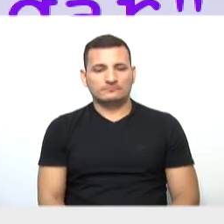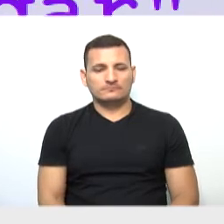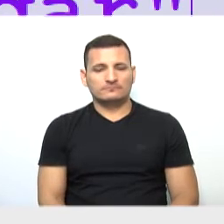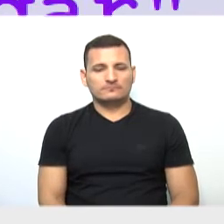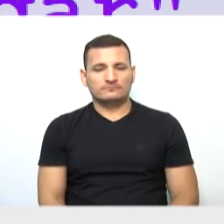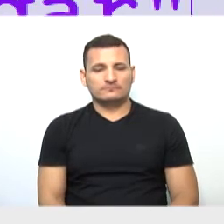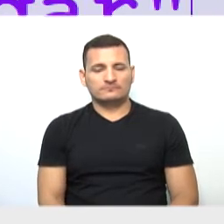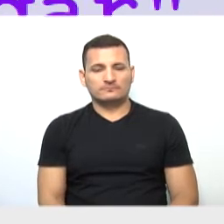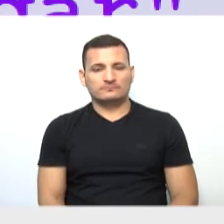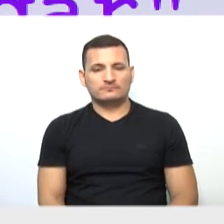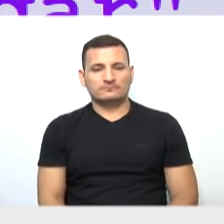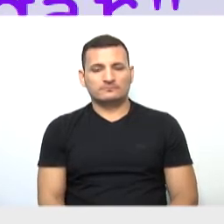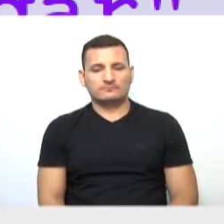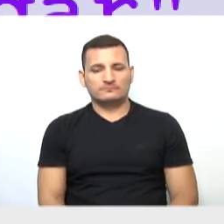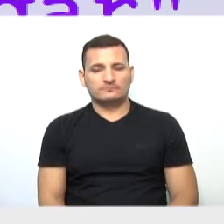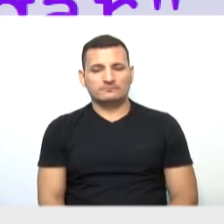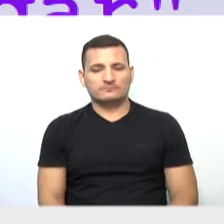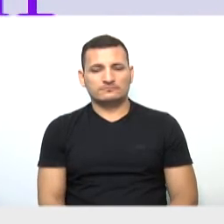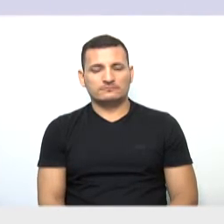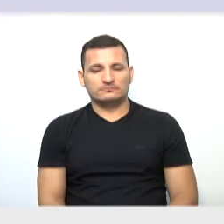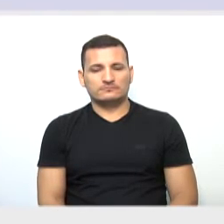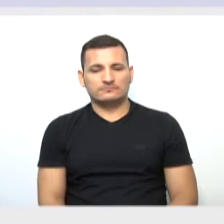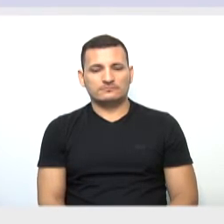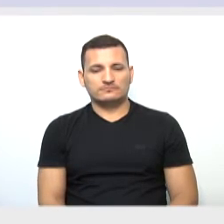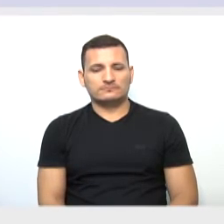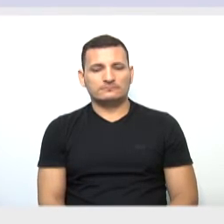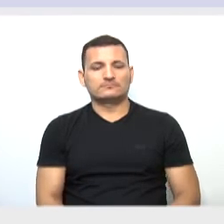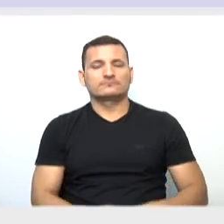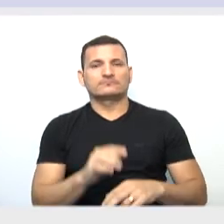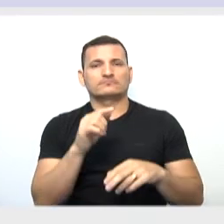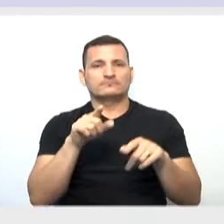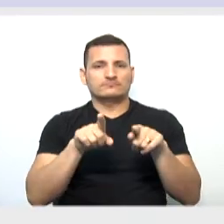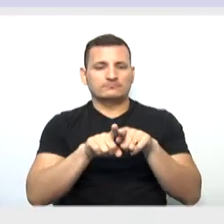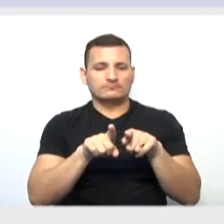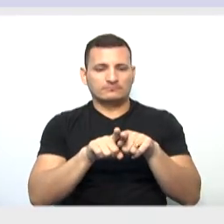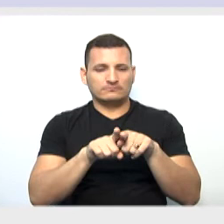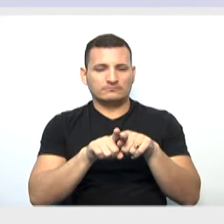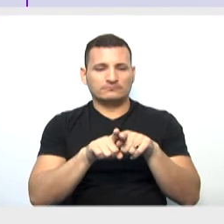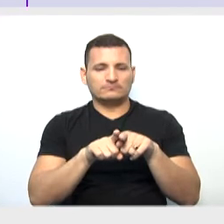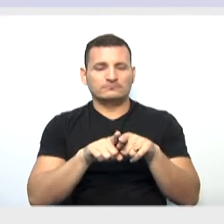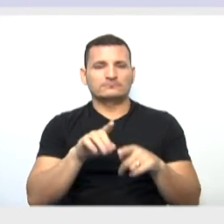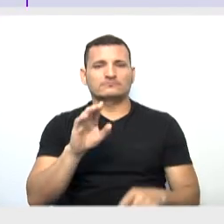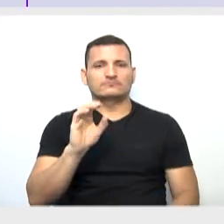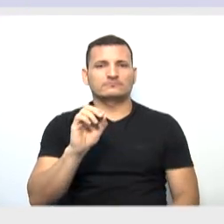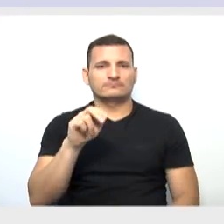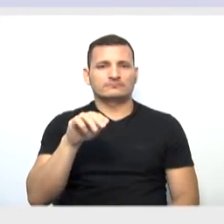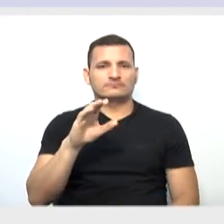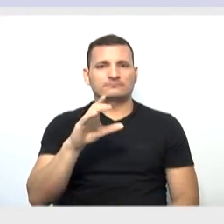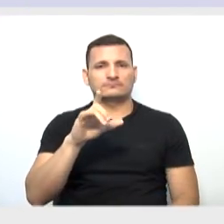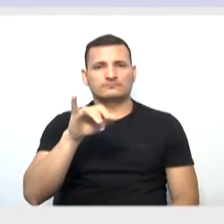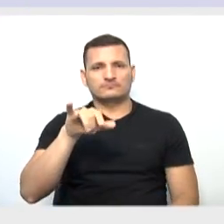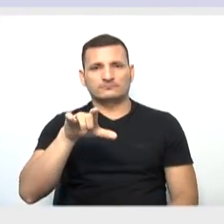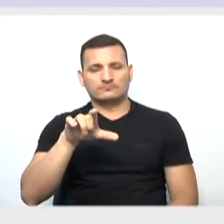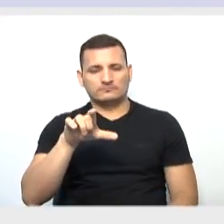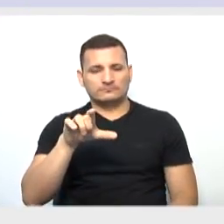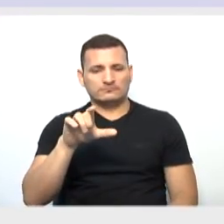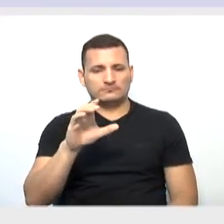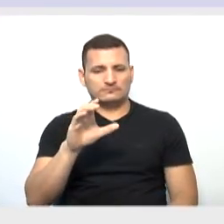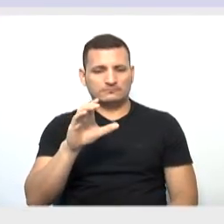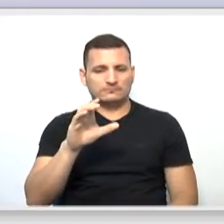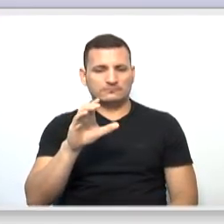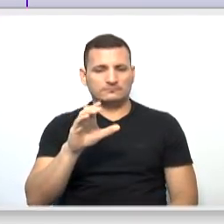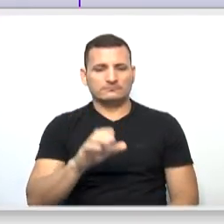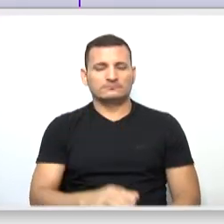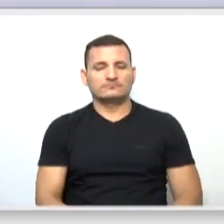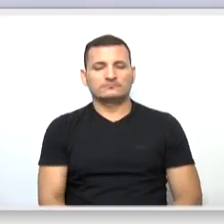BTN desligar. E ele também será acionado com um clique,